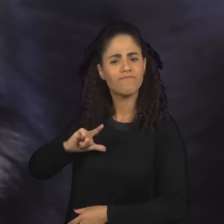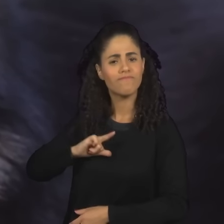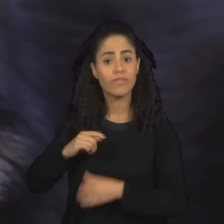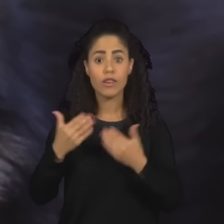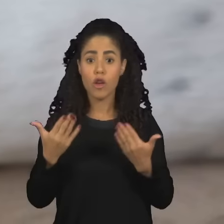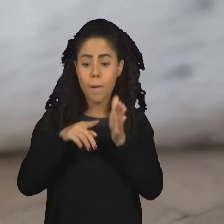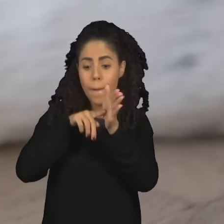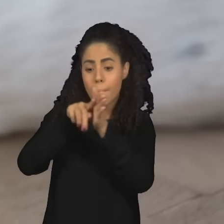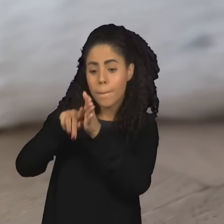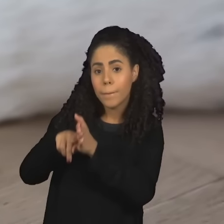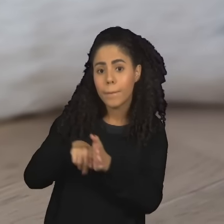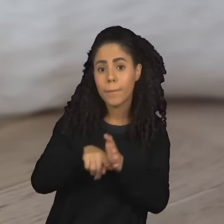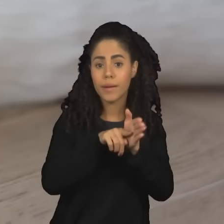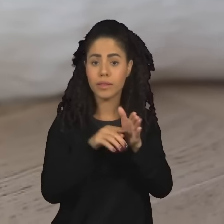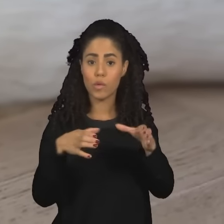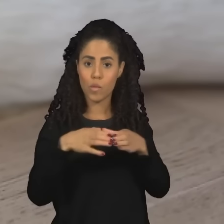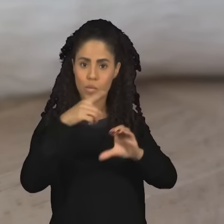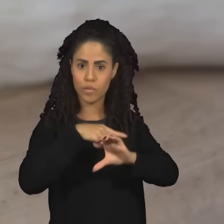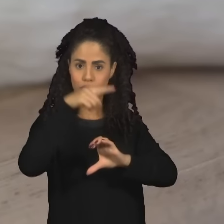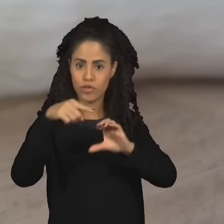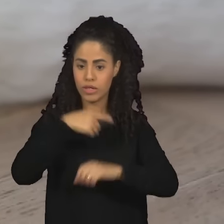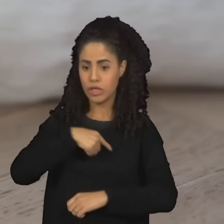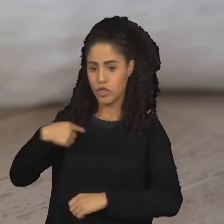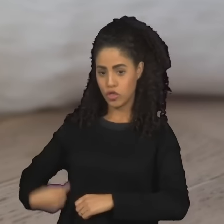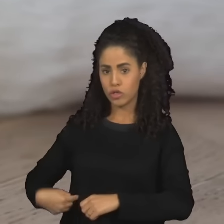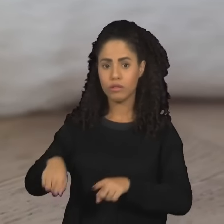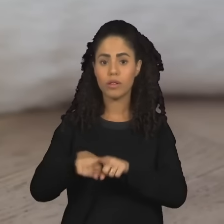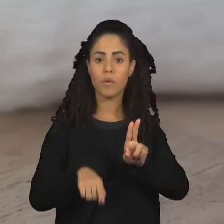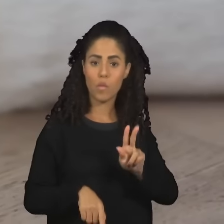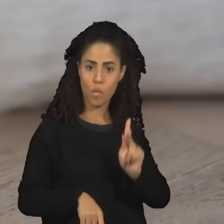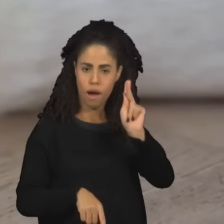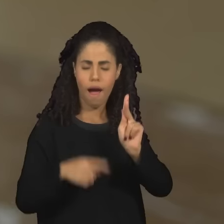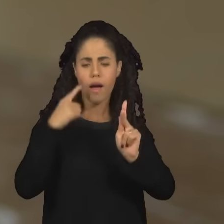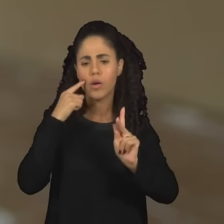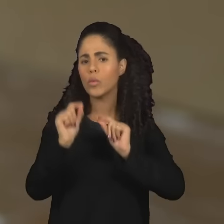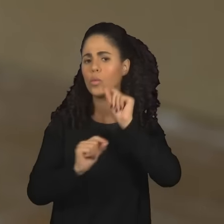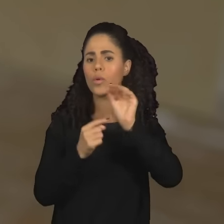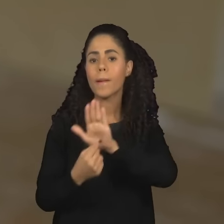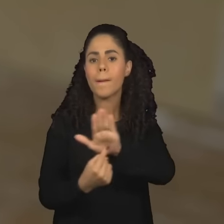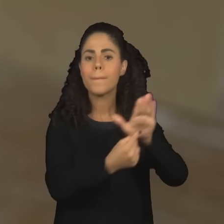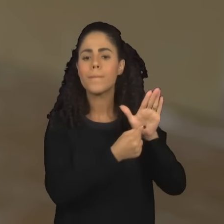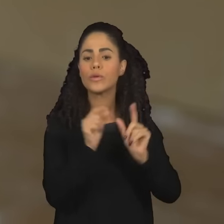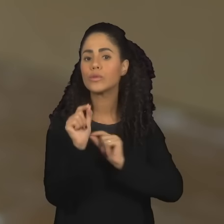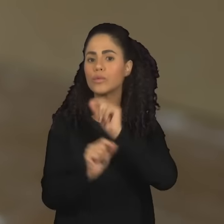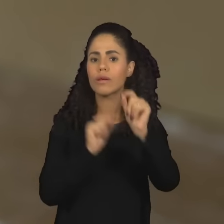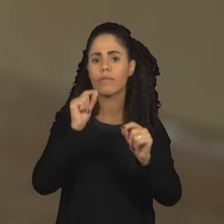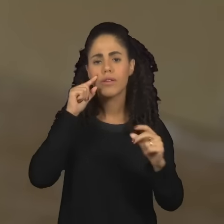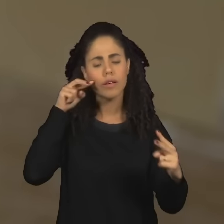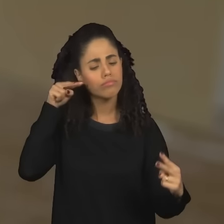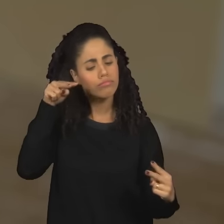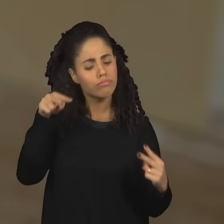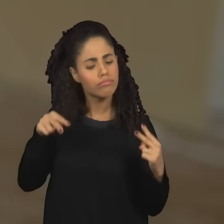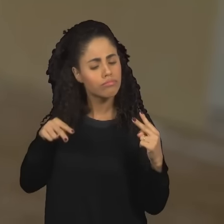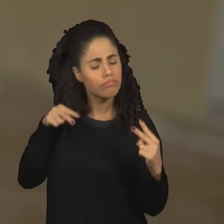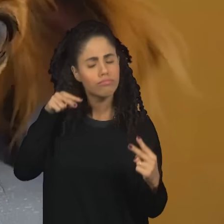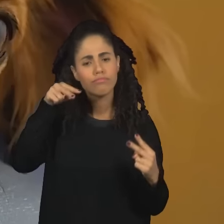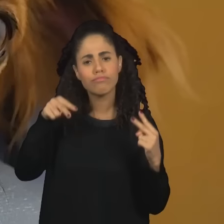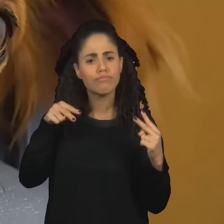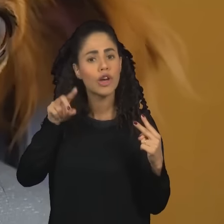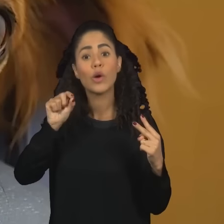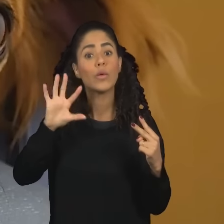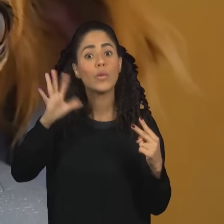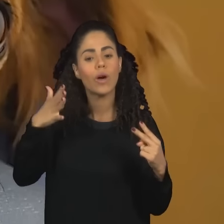Uma pesquisa feita por cientistas da China e do Reino Unido revela que o simples ato de olhar nos olhos do seu cão